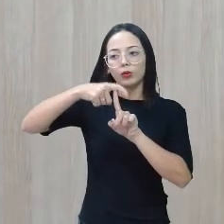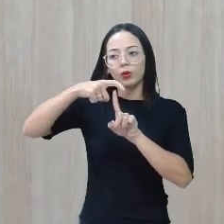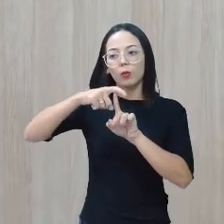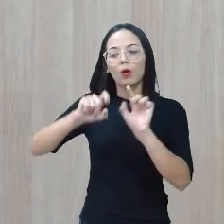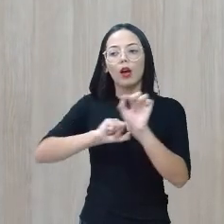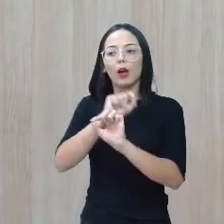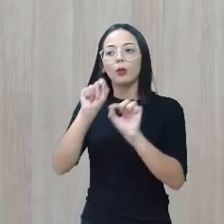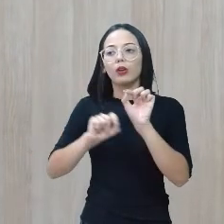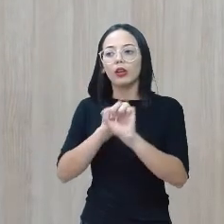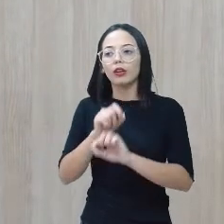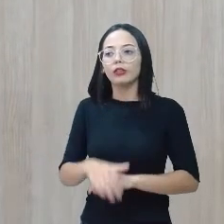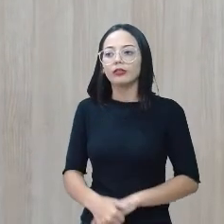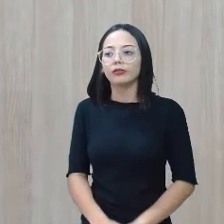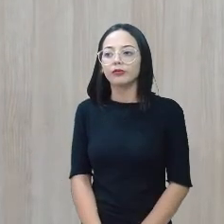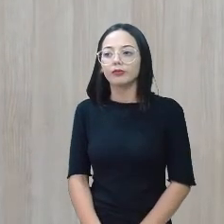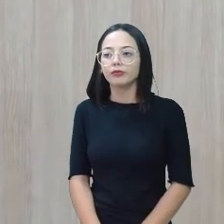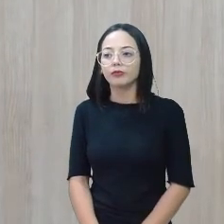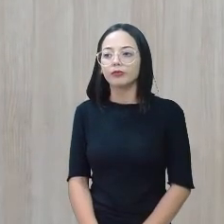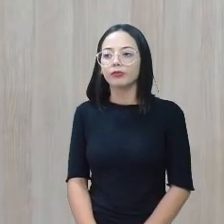ele